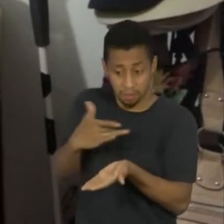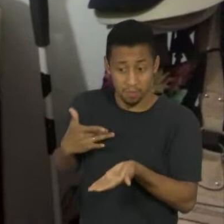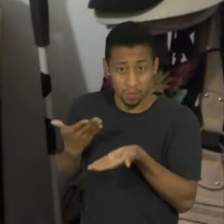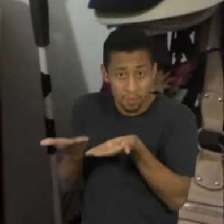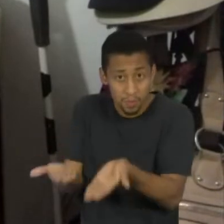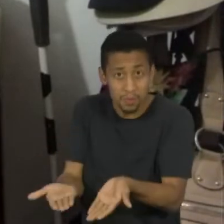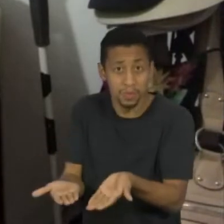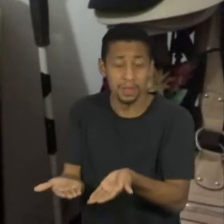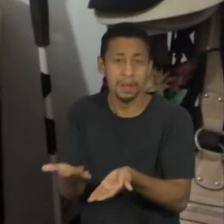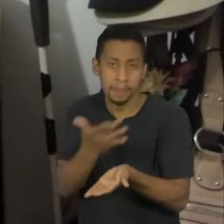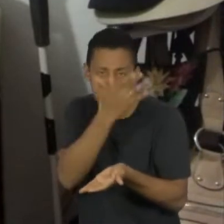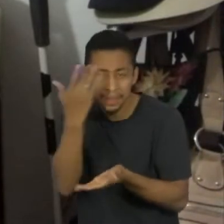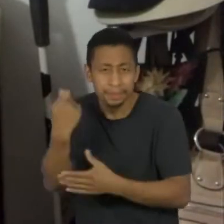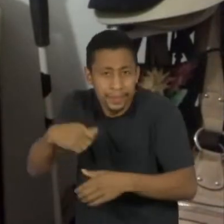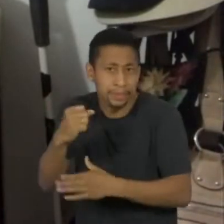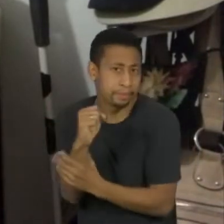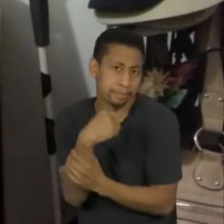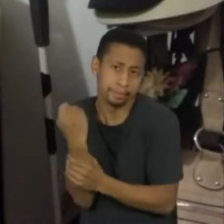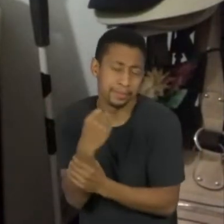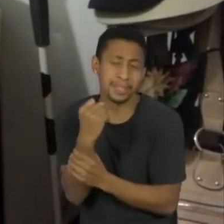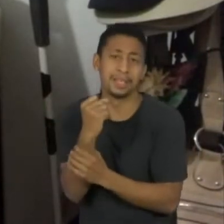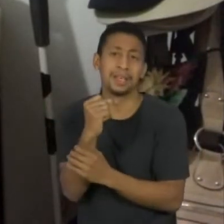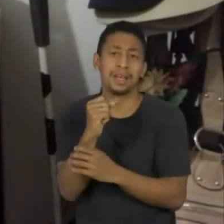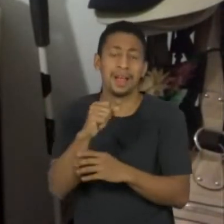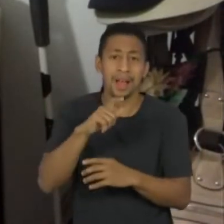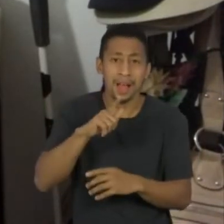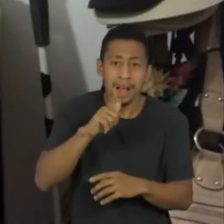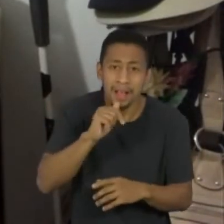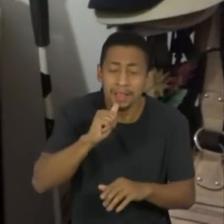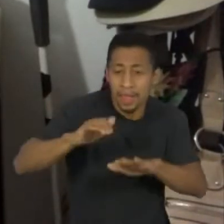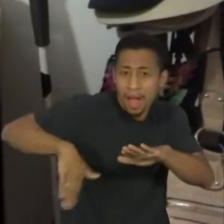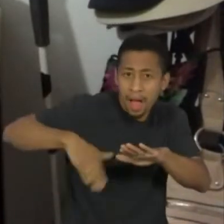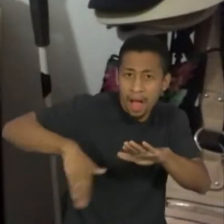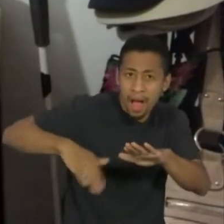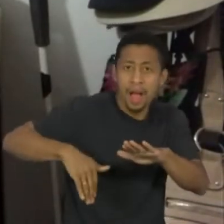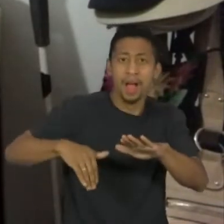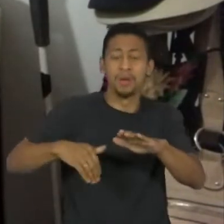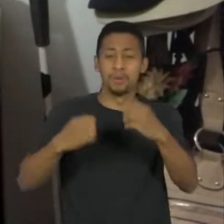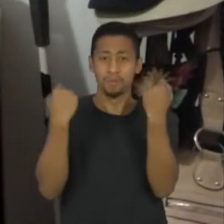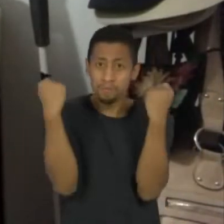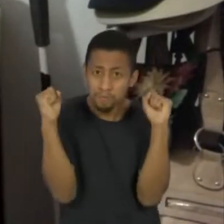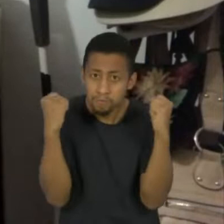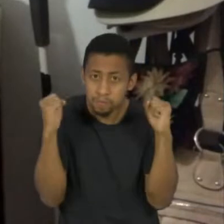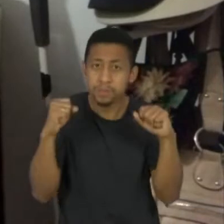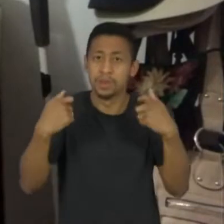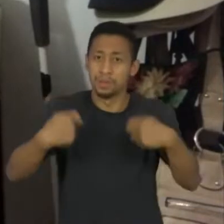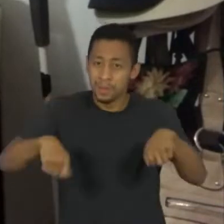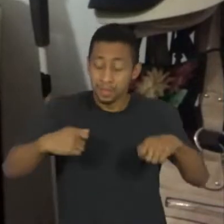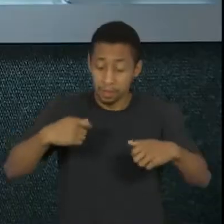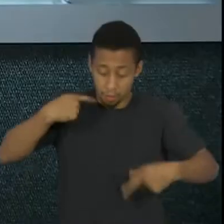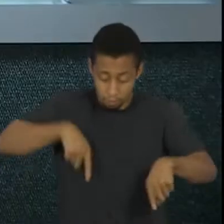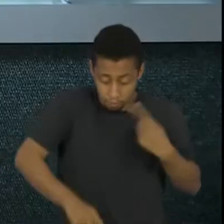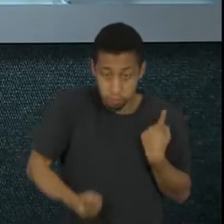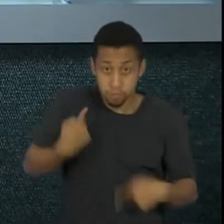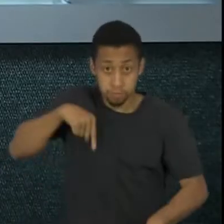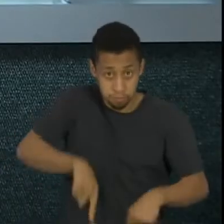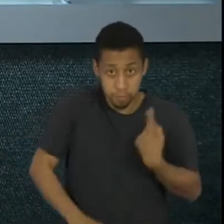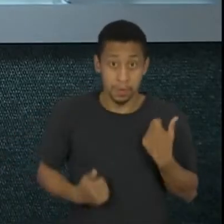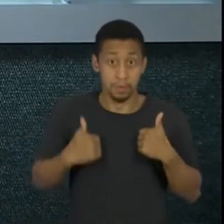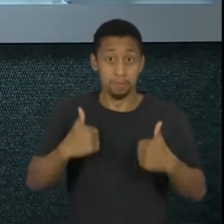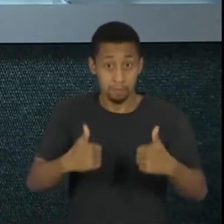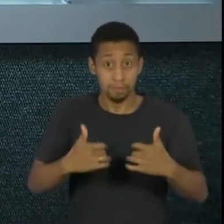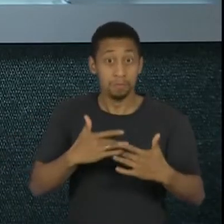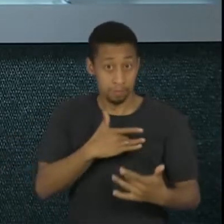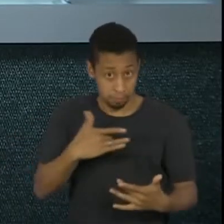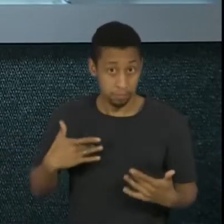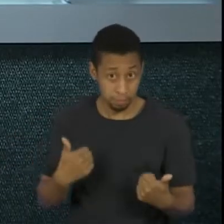As pessoas precisam fazer terapias na água para manter o seu organismo funcionando de maneira bacana.